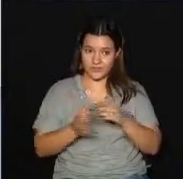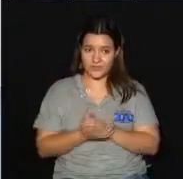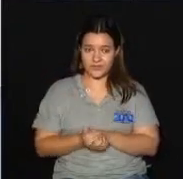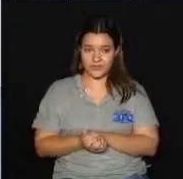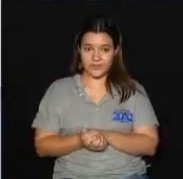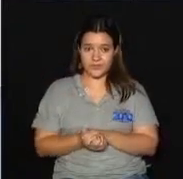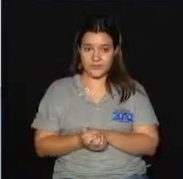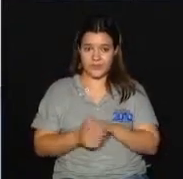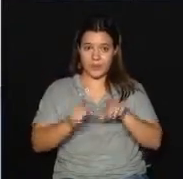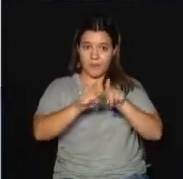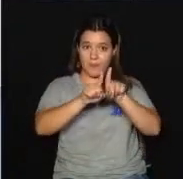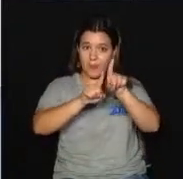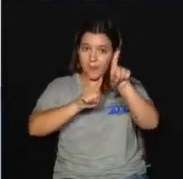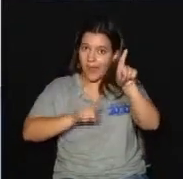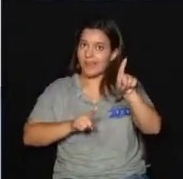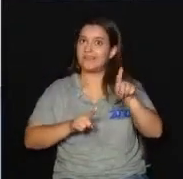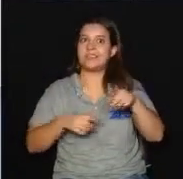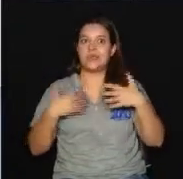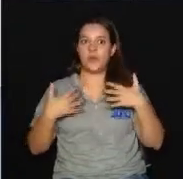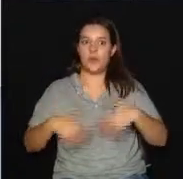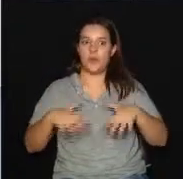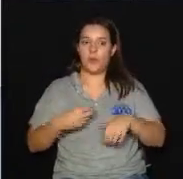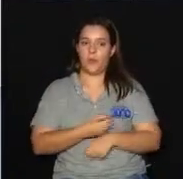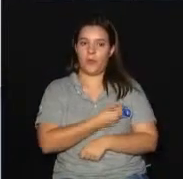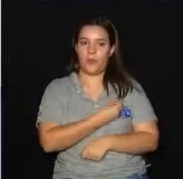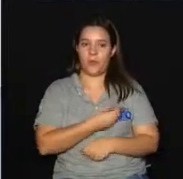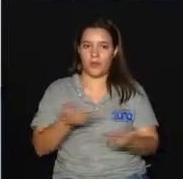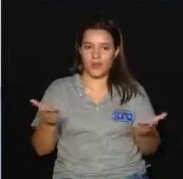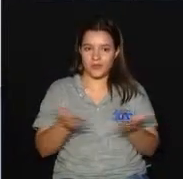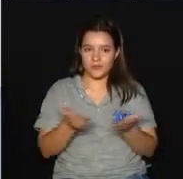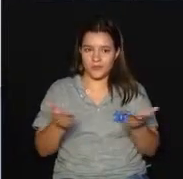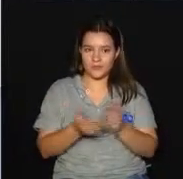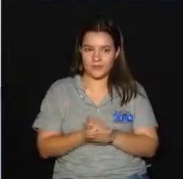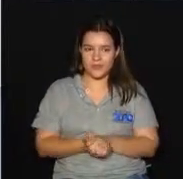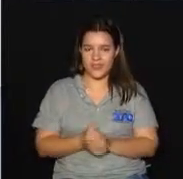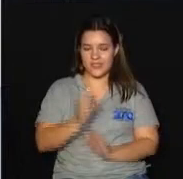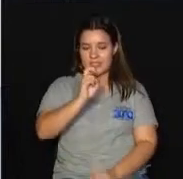42,73%. A diferença aumentou. Neste momento,